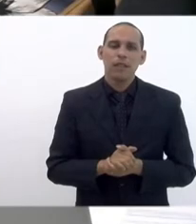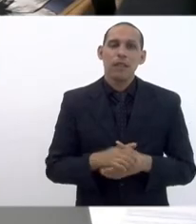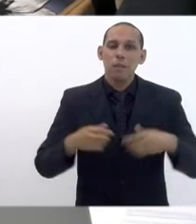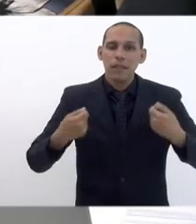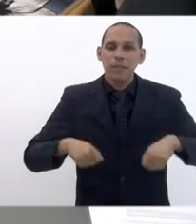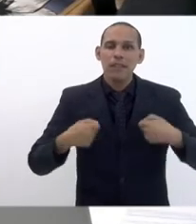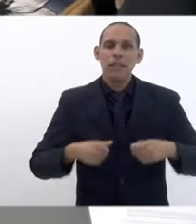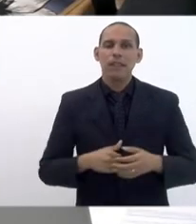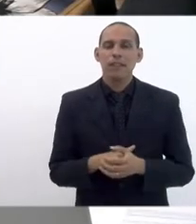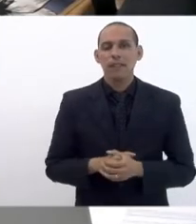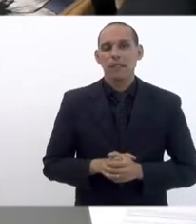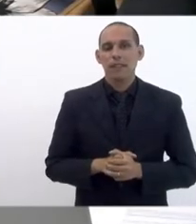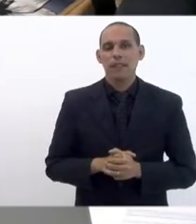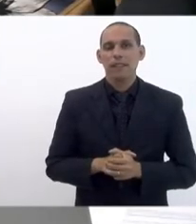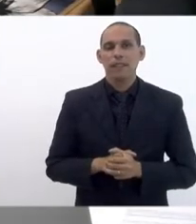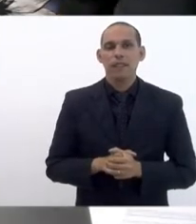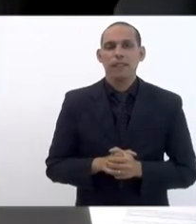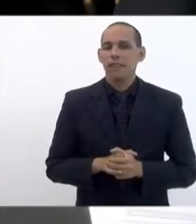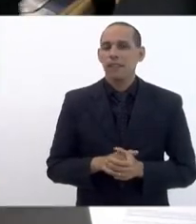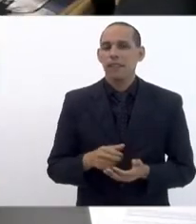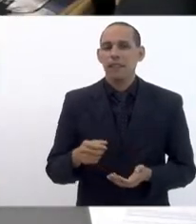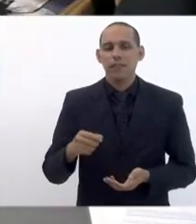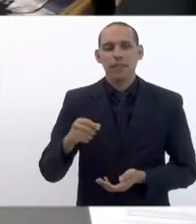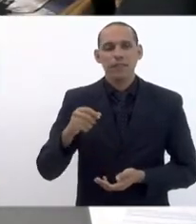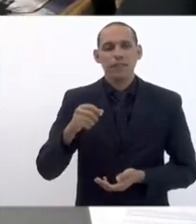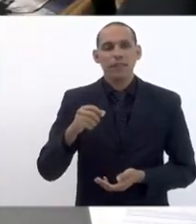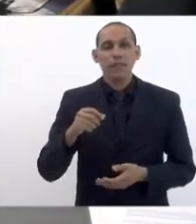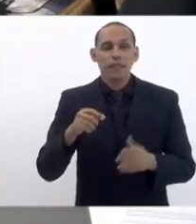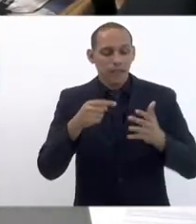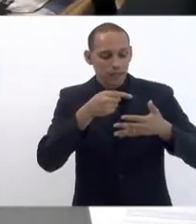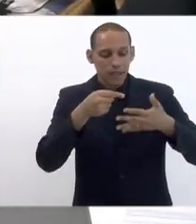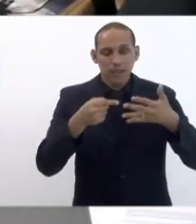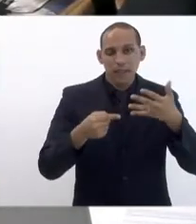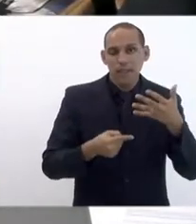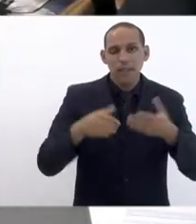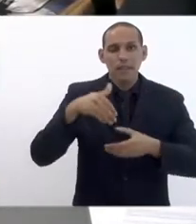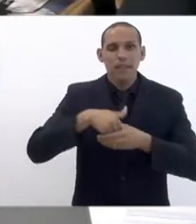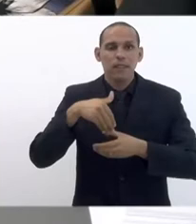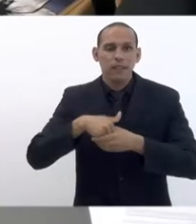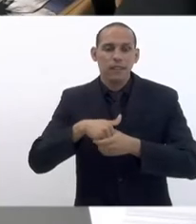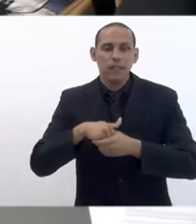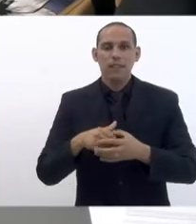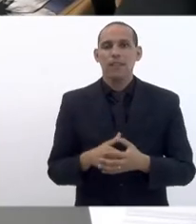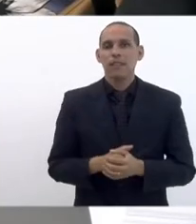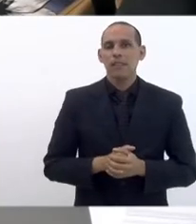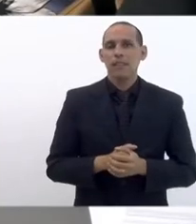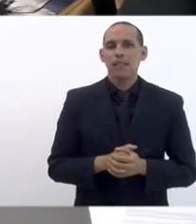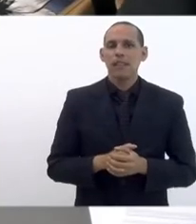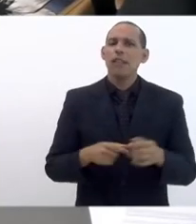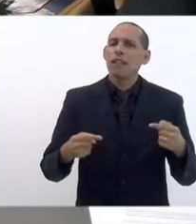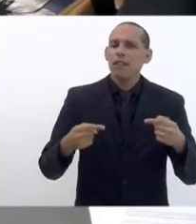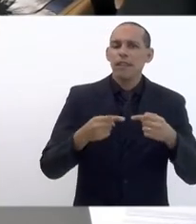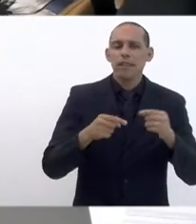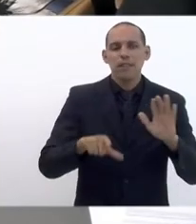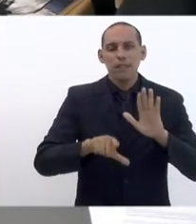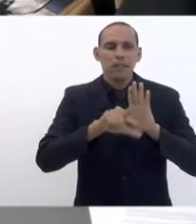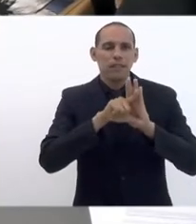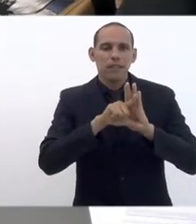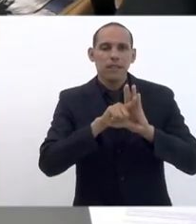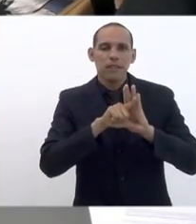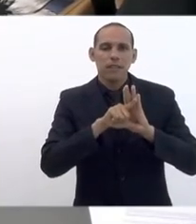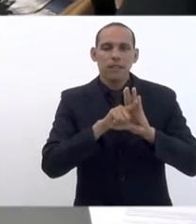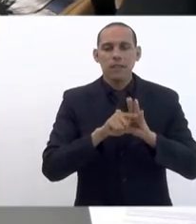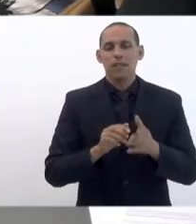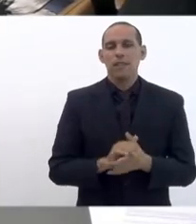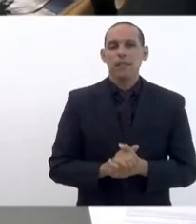Vossa Excelência e pelo deputado Luiz Paulo, quanto aos critérios para a votação aqui nos pareceres de legalidade, constitucionalidade e